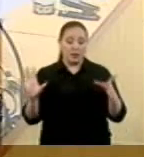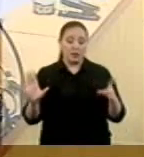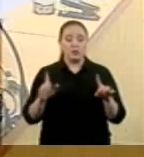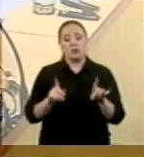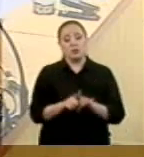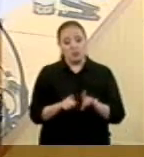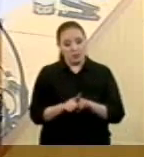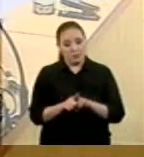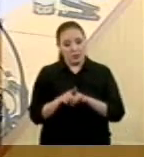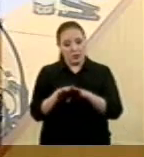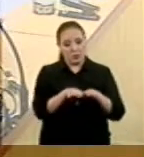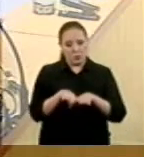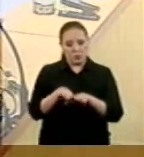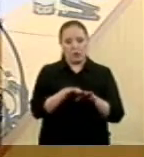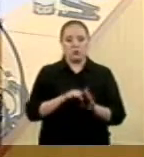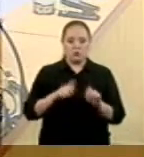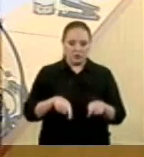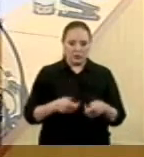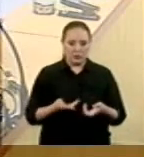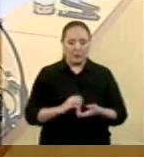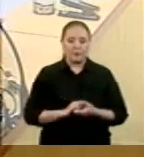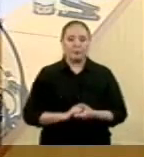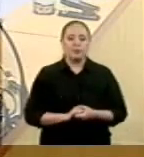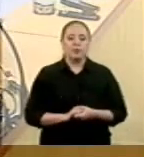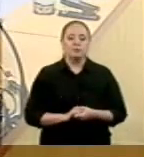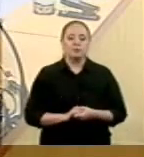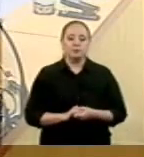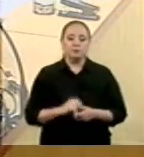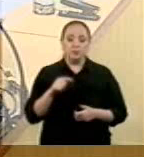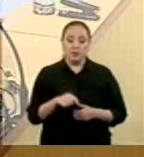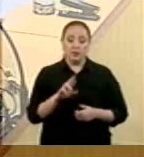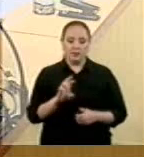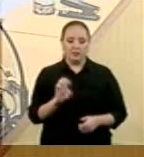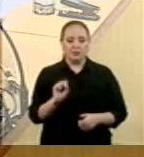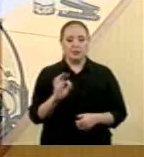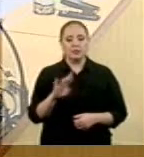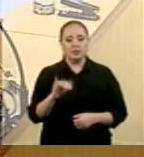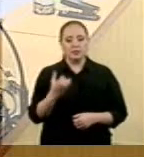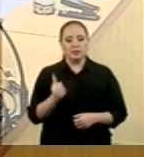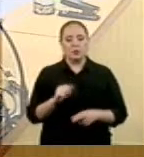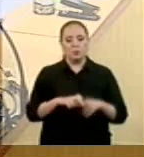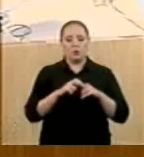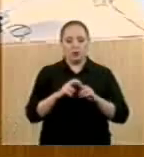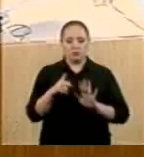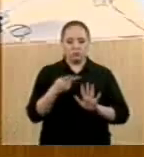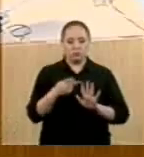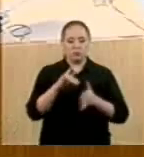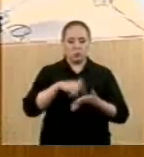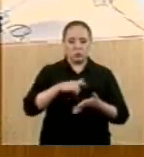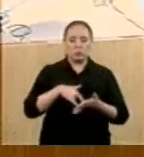também em igualdade de condições. Essa restrição que deriva dessa normativa